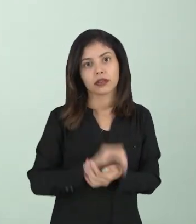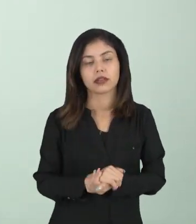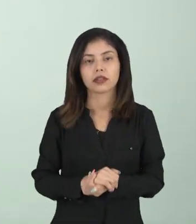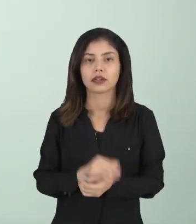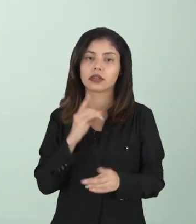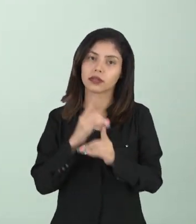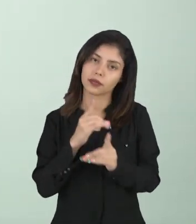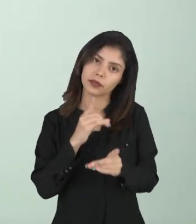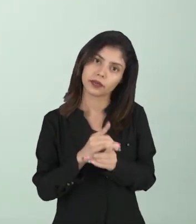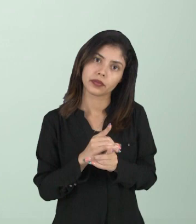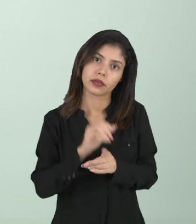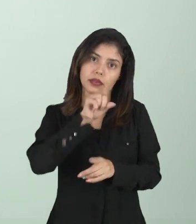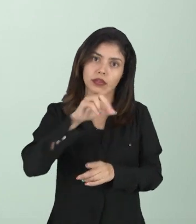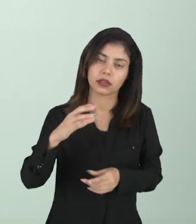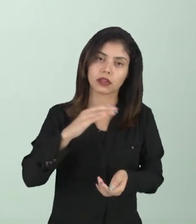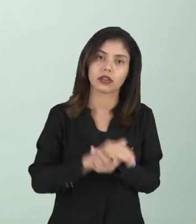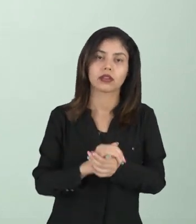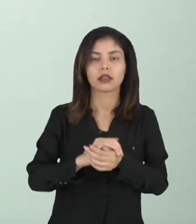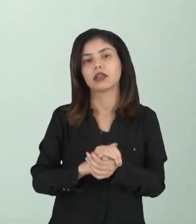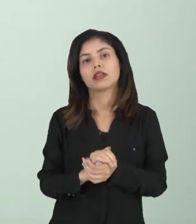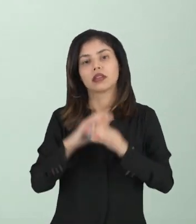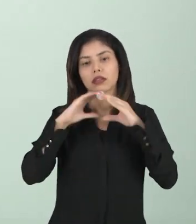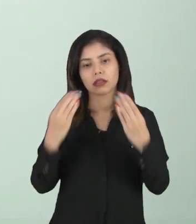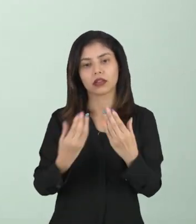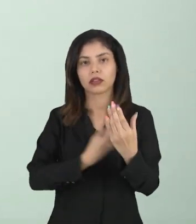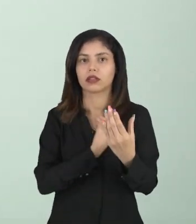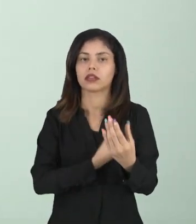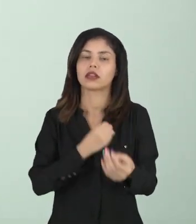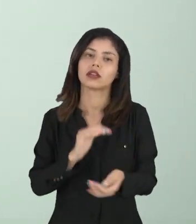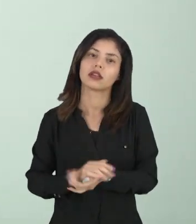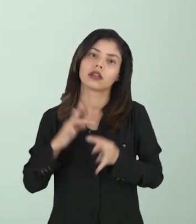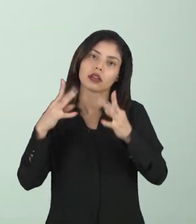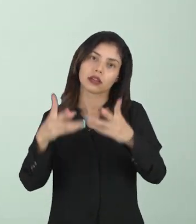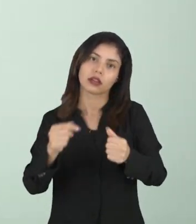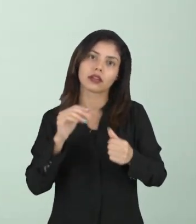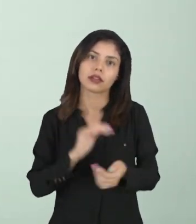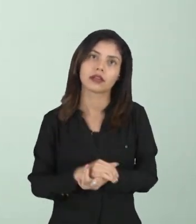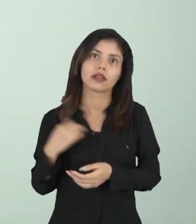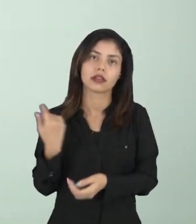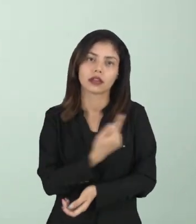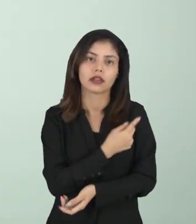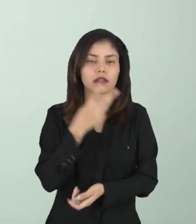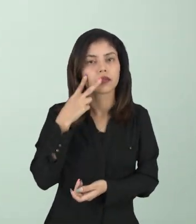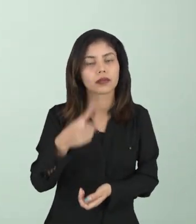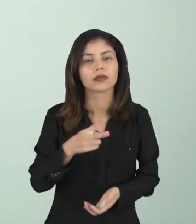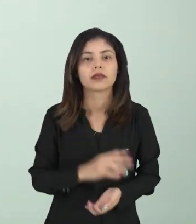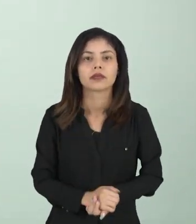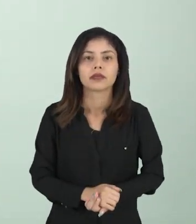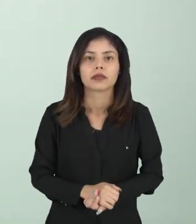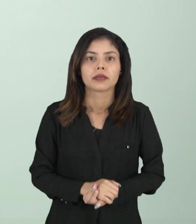de identificar e classificar os seres vivos naquelas categorias taxonômicas que nós vimos, né?